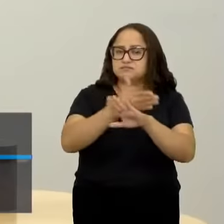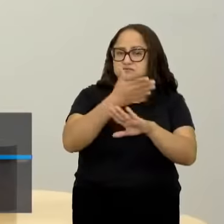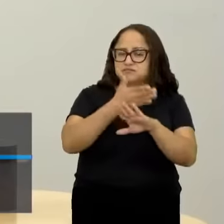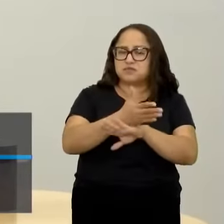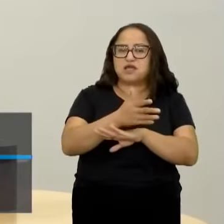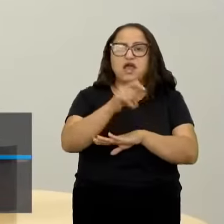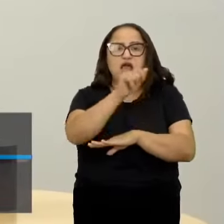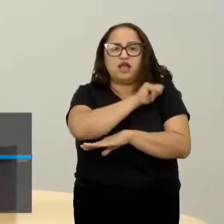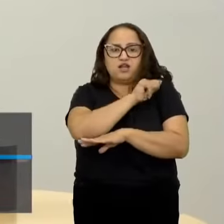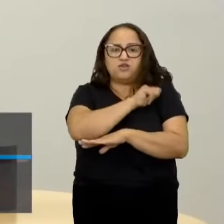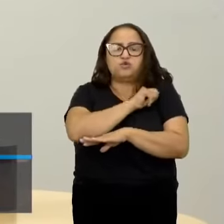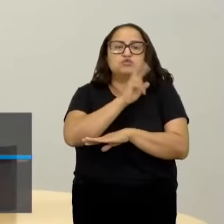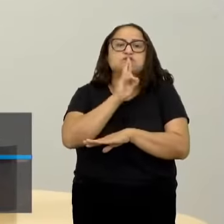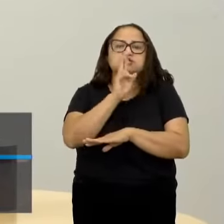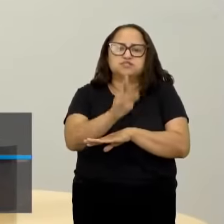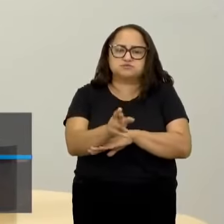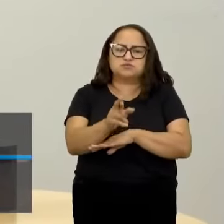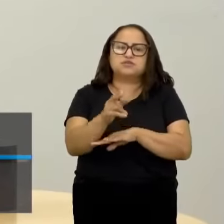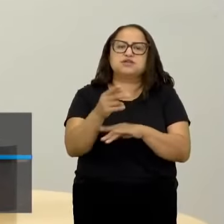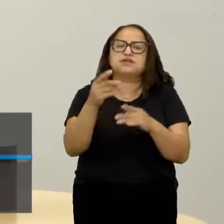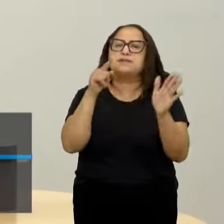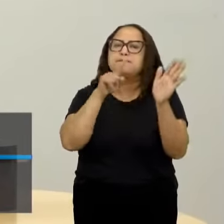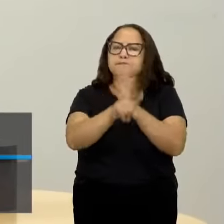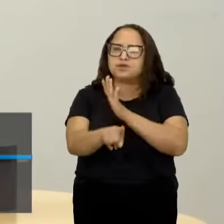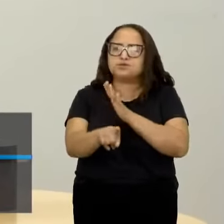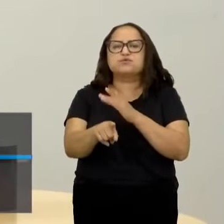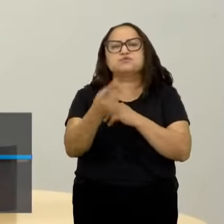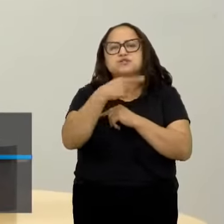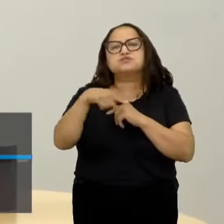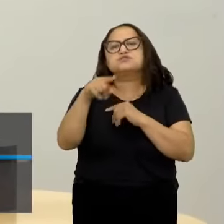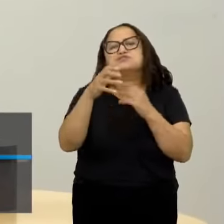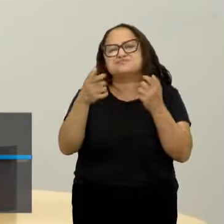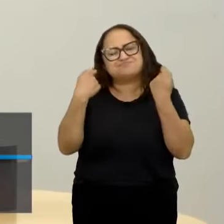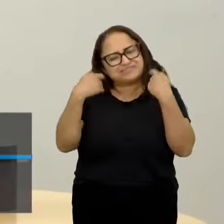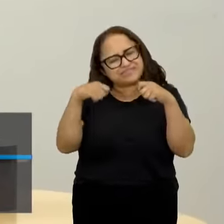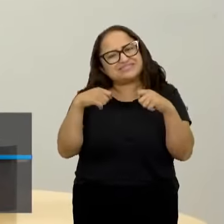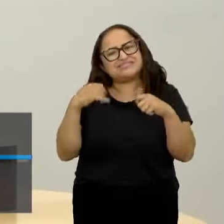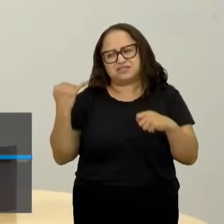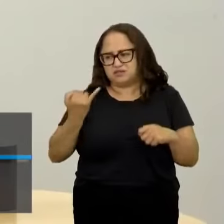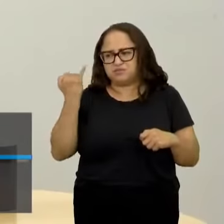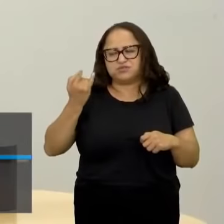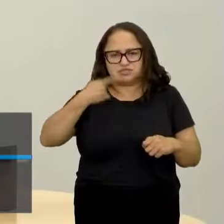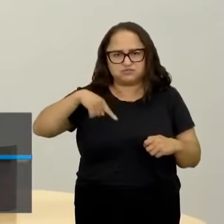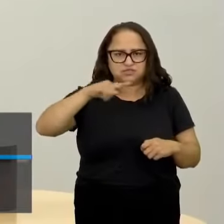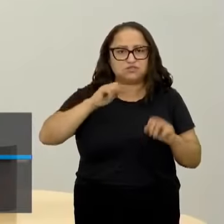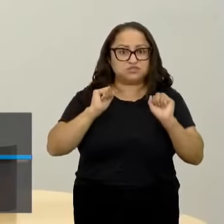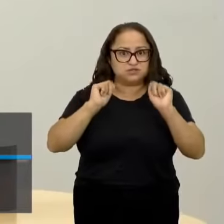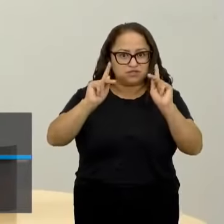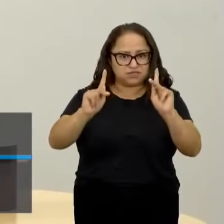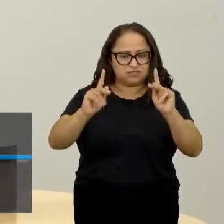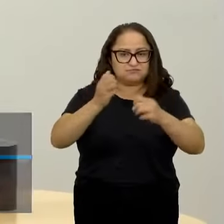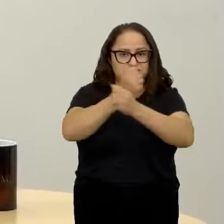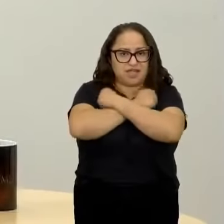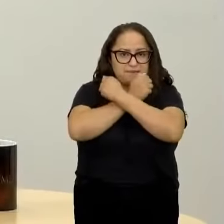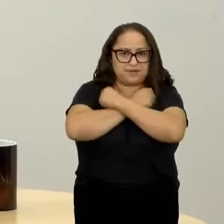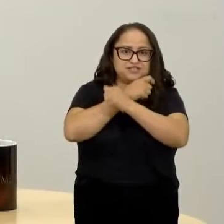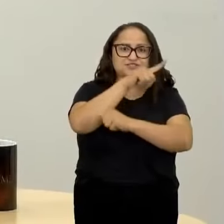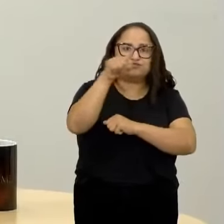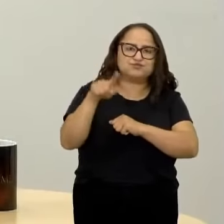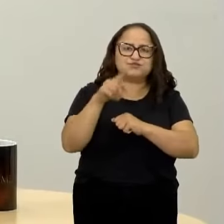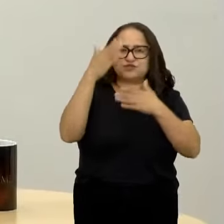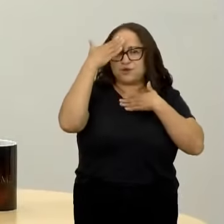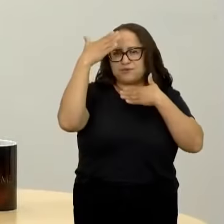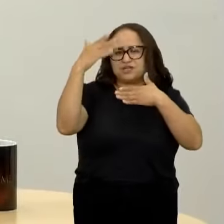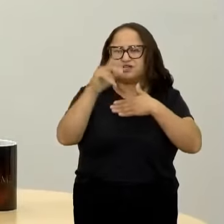link do aluno responder o questionário a gente precisa que vocês responda porque é muito importante para a gente Ok grande abraço a todos